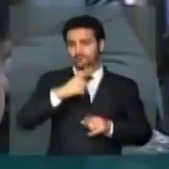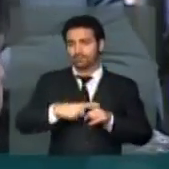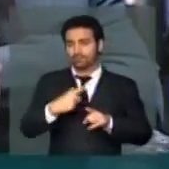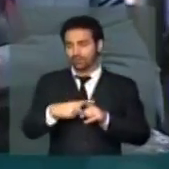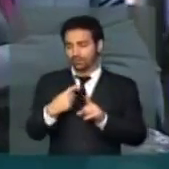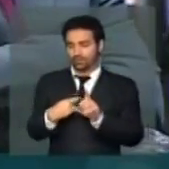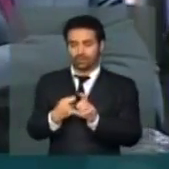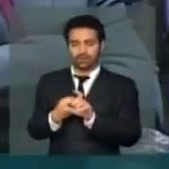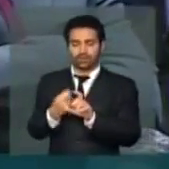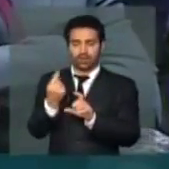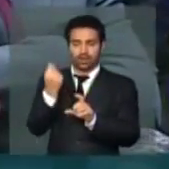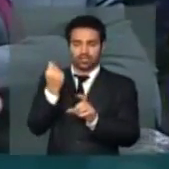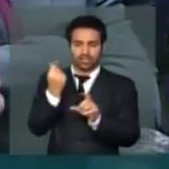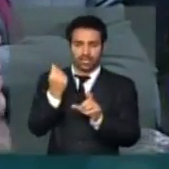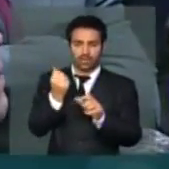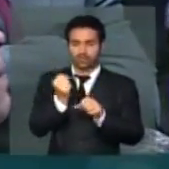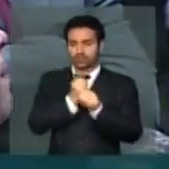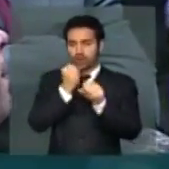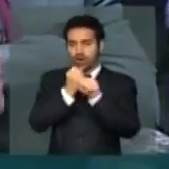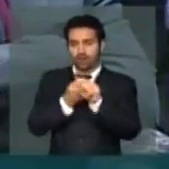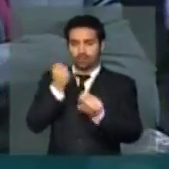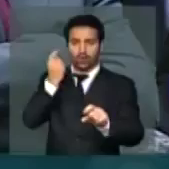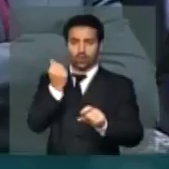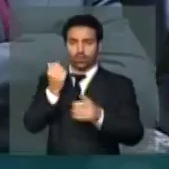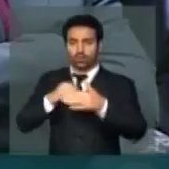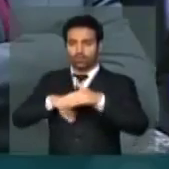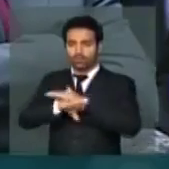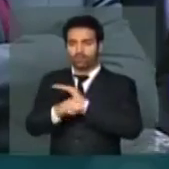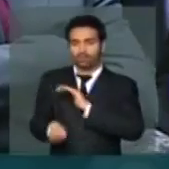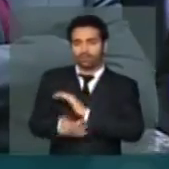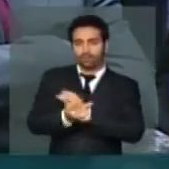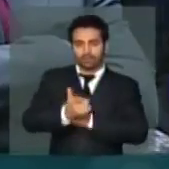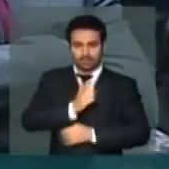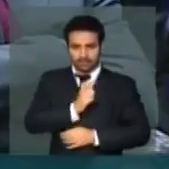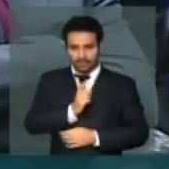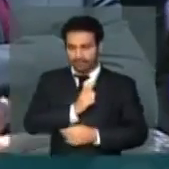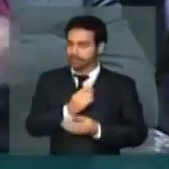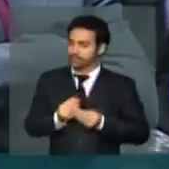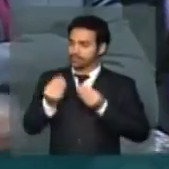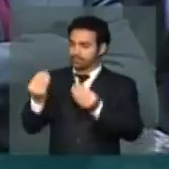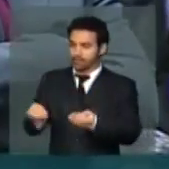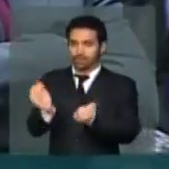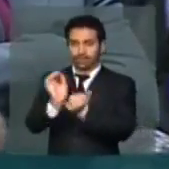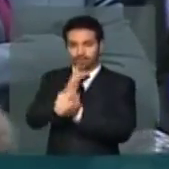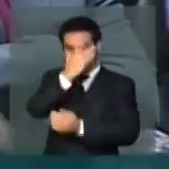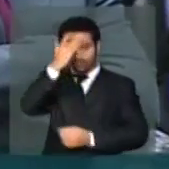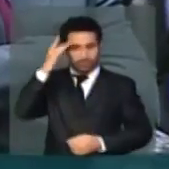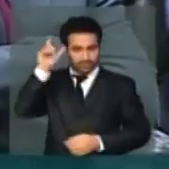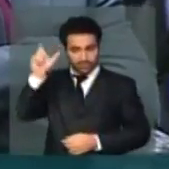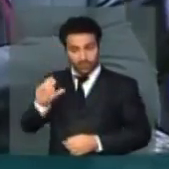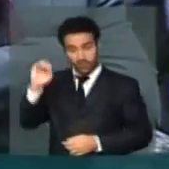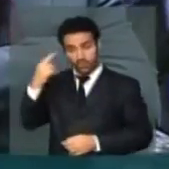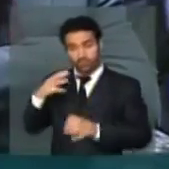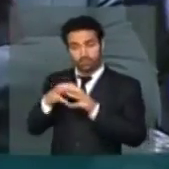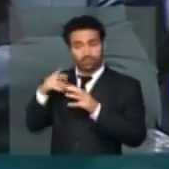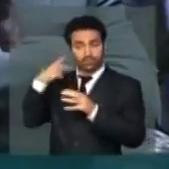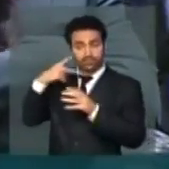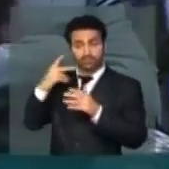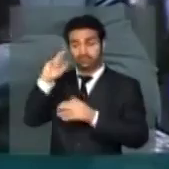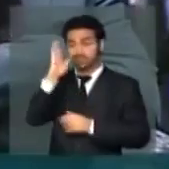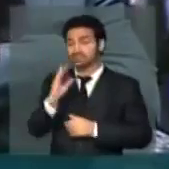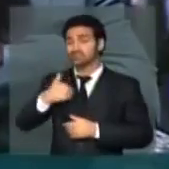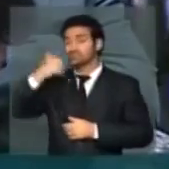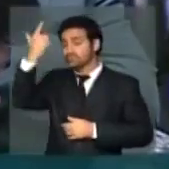obras, que financia campanhas, políticos e partidos. O Brasil está passando mais uma vez por